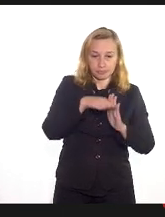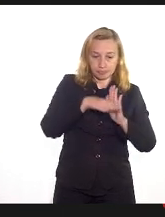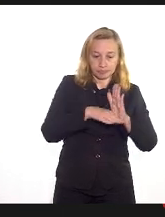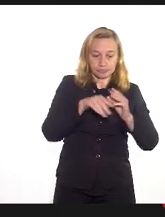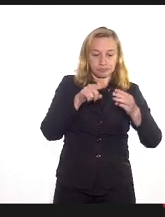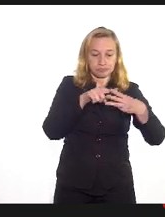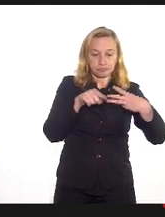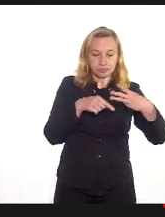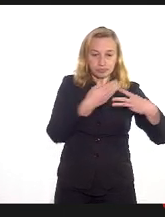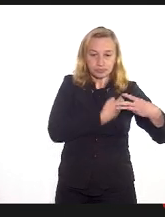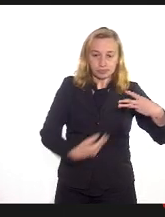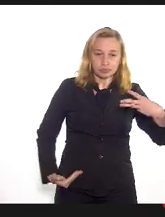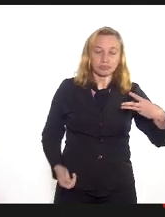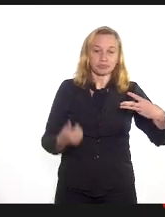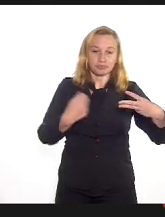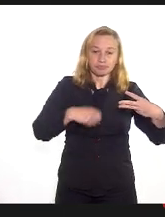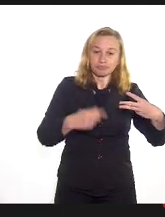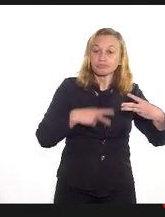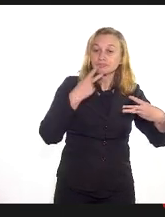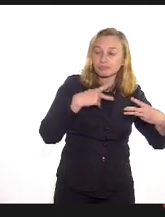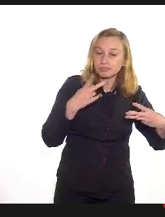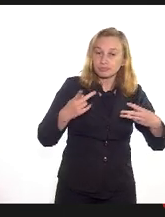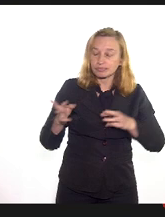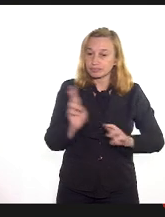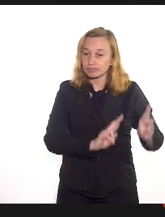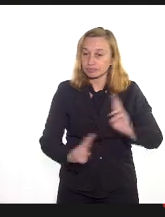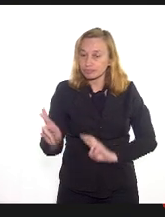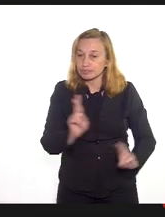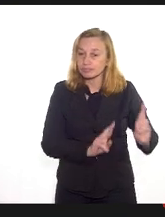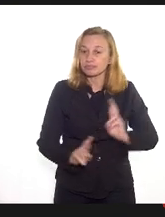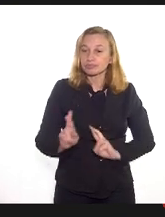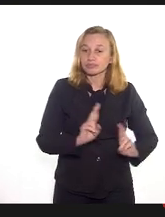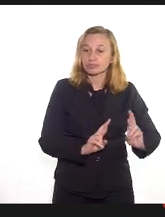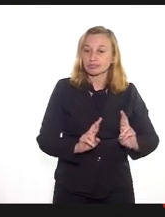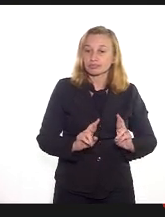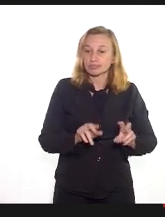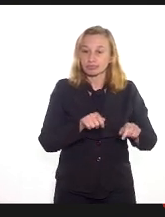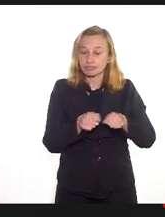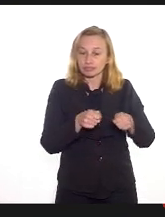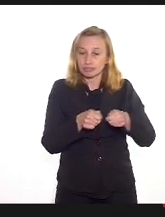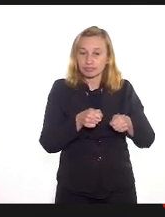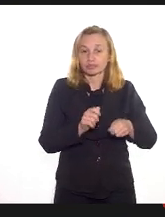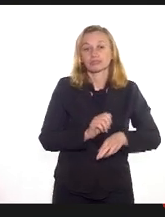que precisam se falar, precisam interagir e precisam se autocoordenar.